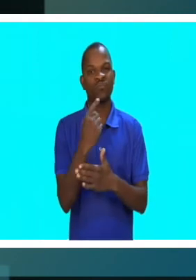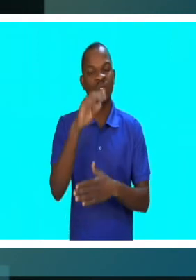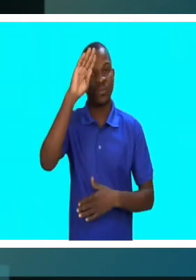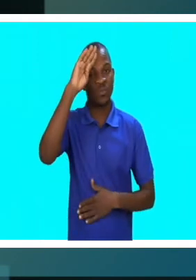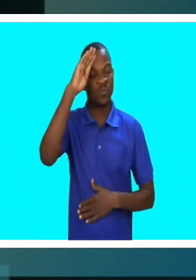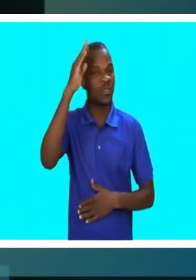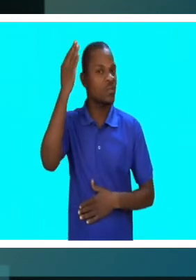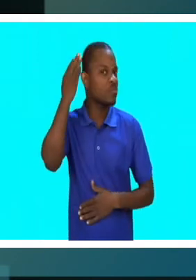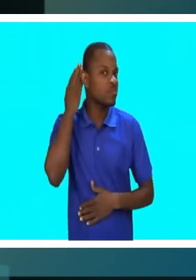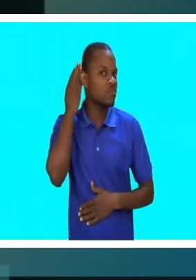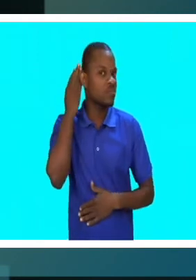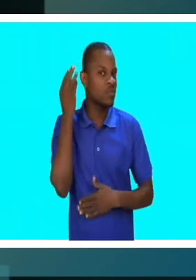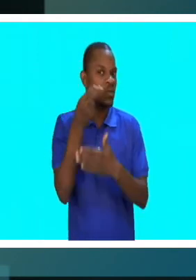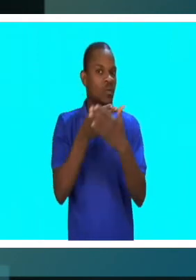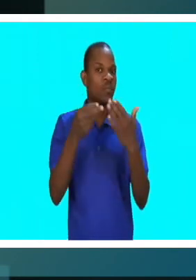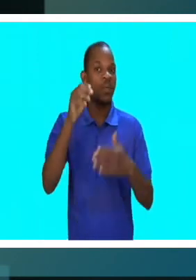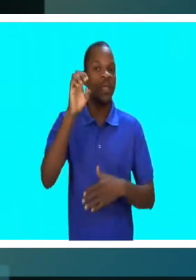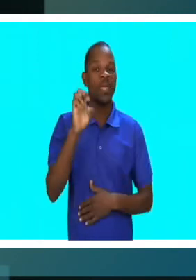ela apanha meningite.